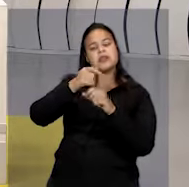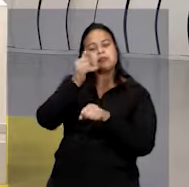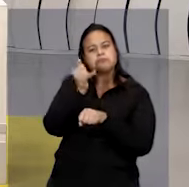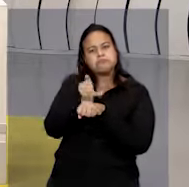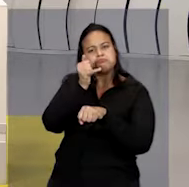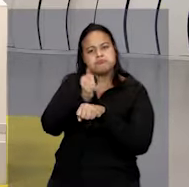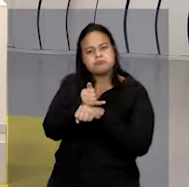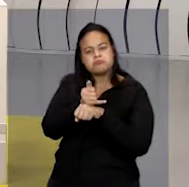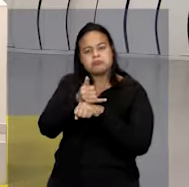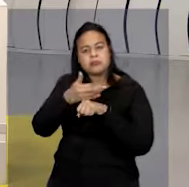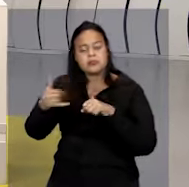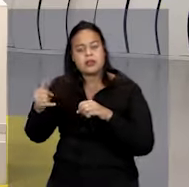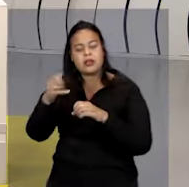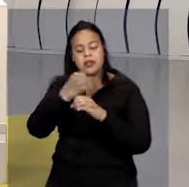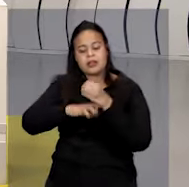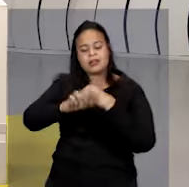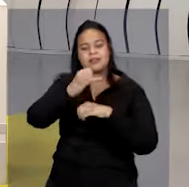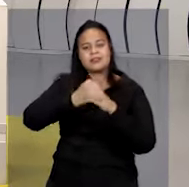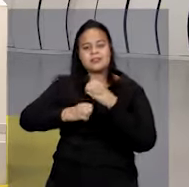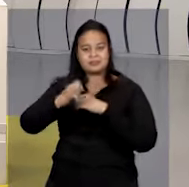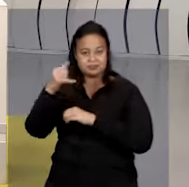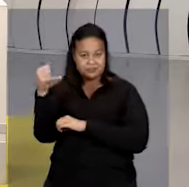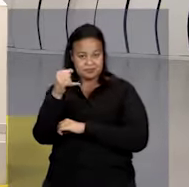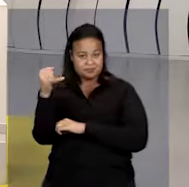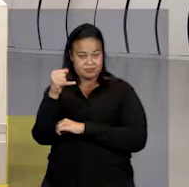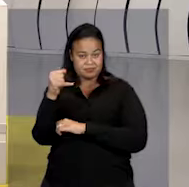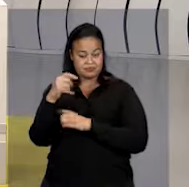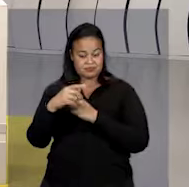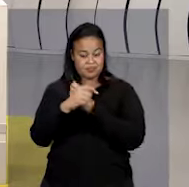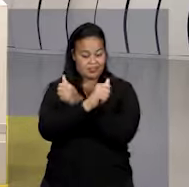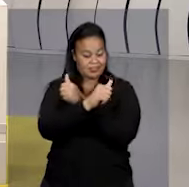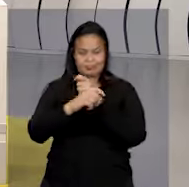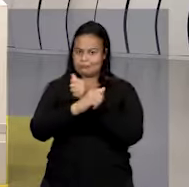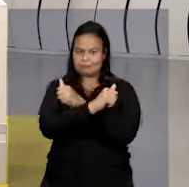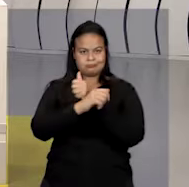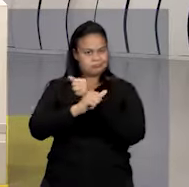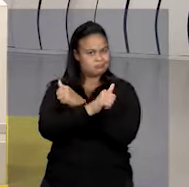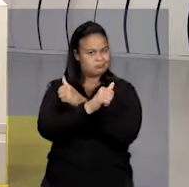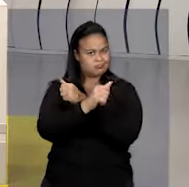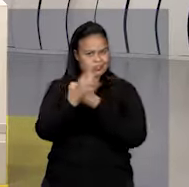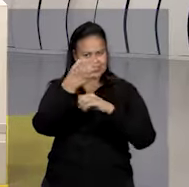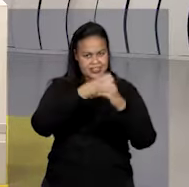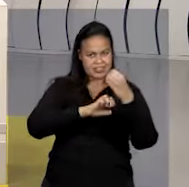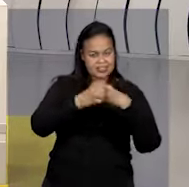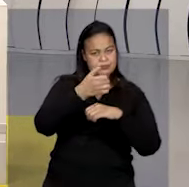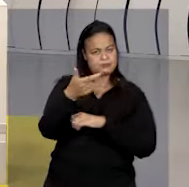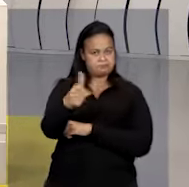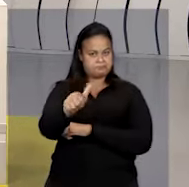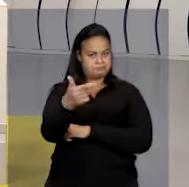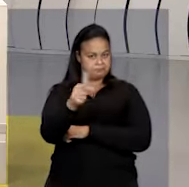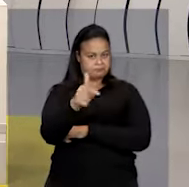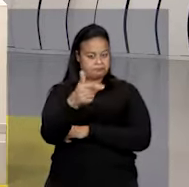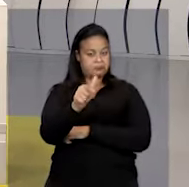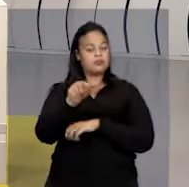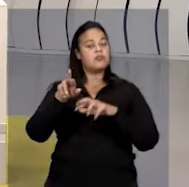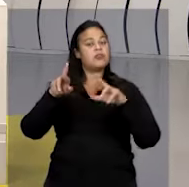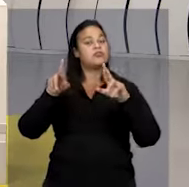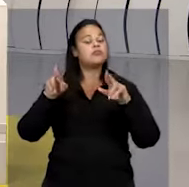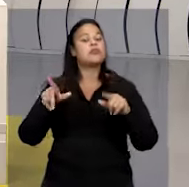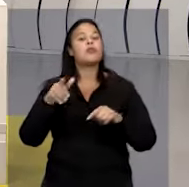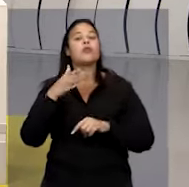eletronegativo. E na ligação covalente não há o compartilhamento de elétrons. Então essa diferença